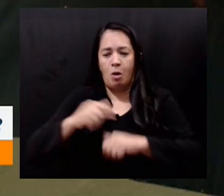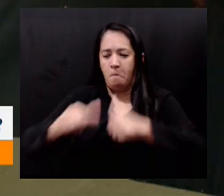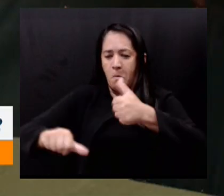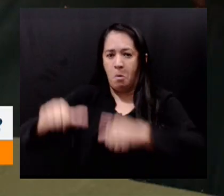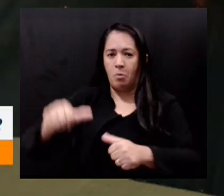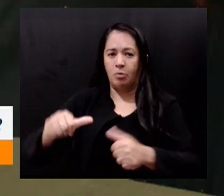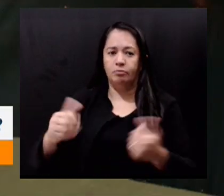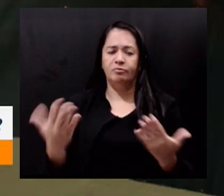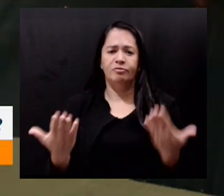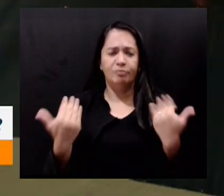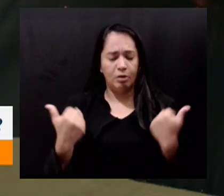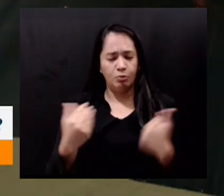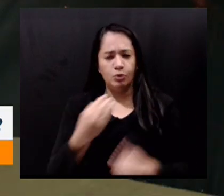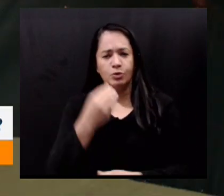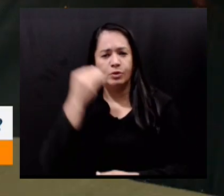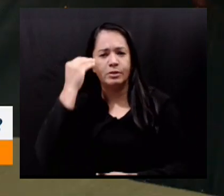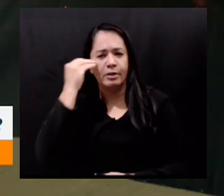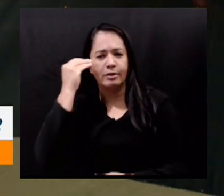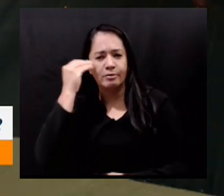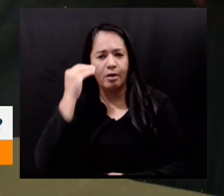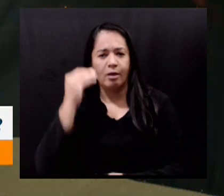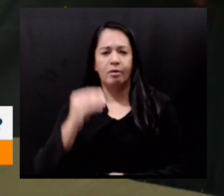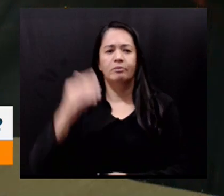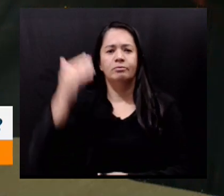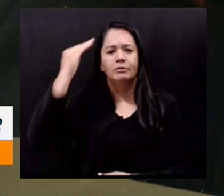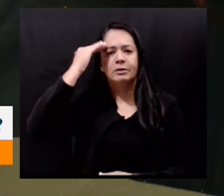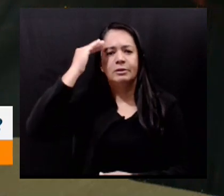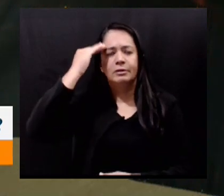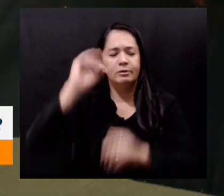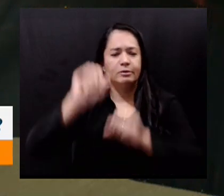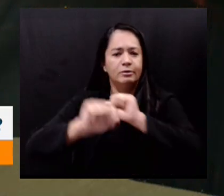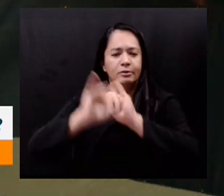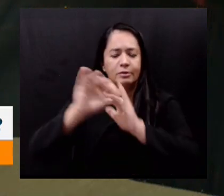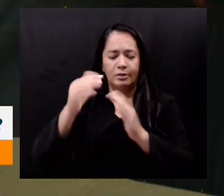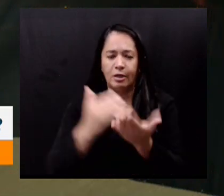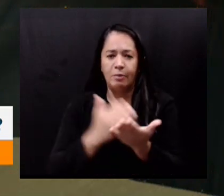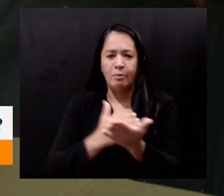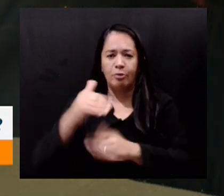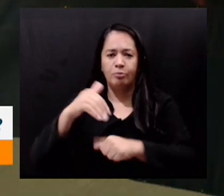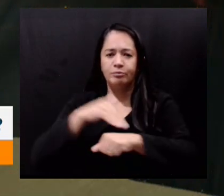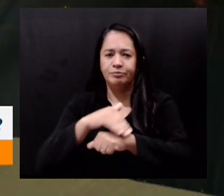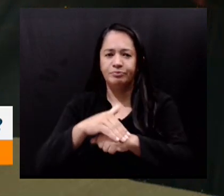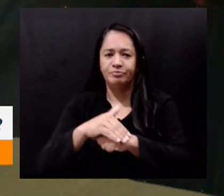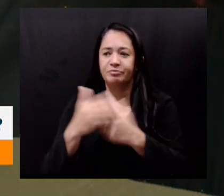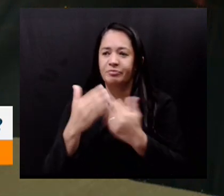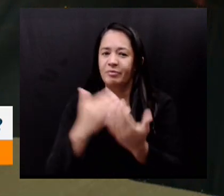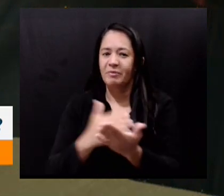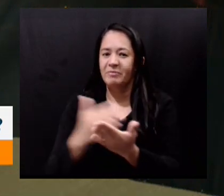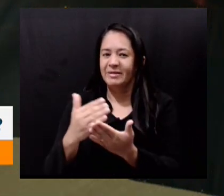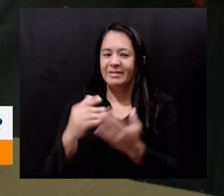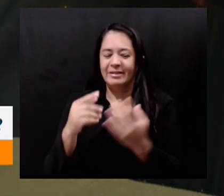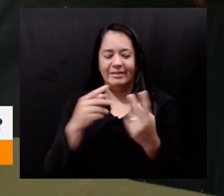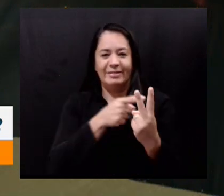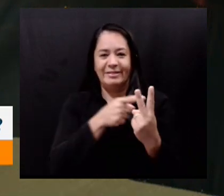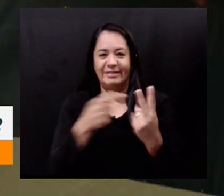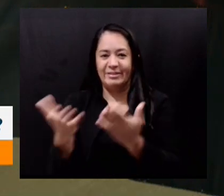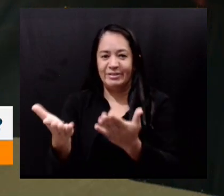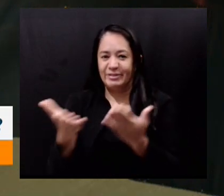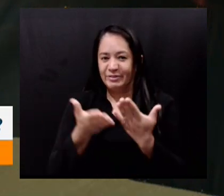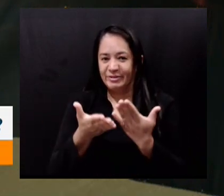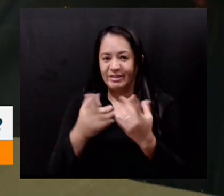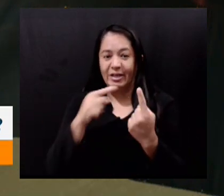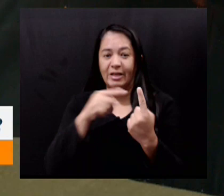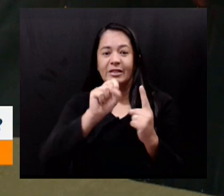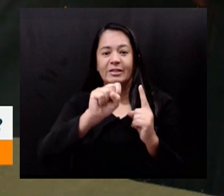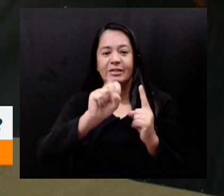isso? Então, para começar essa conversa, eu quero ouvir as considerações iniciais das nossas convidadas. Ao meu lado, a Suzana Rocha, ela é especialista